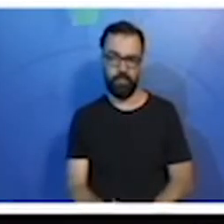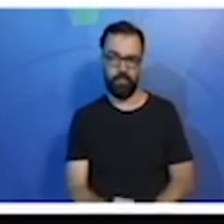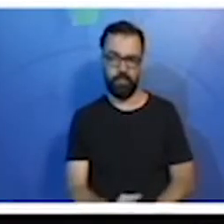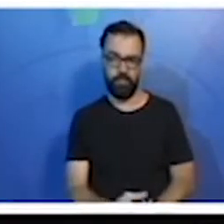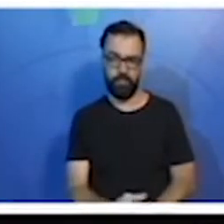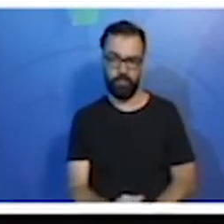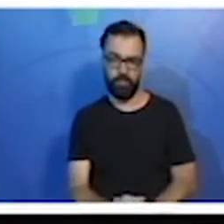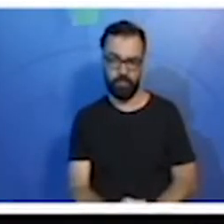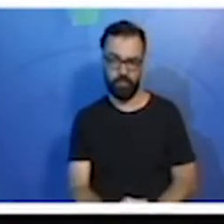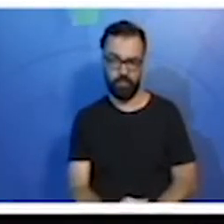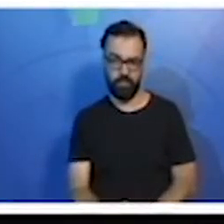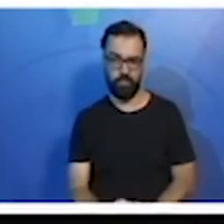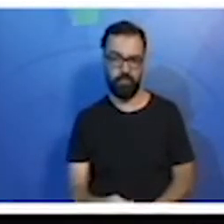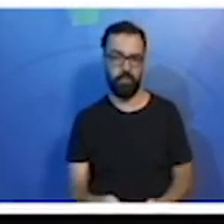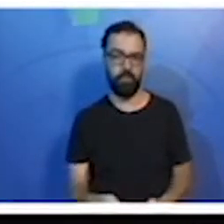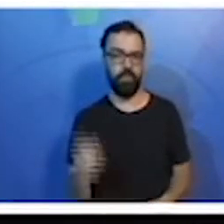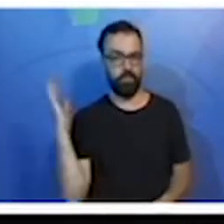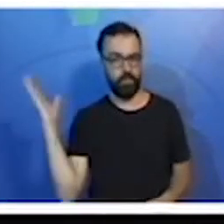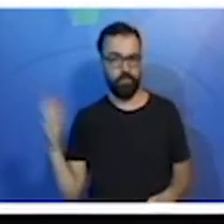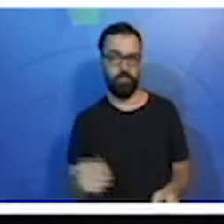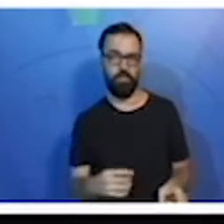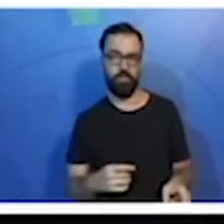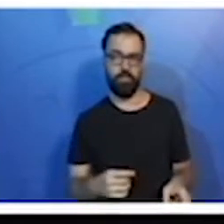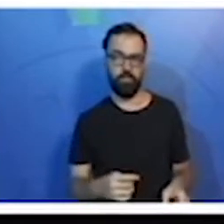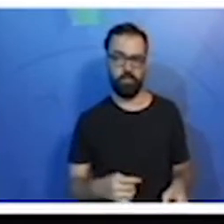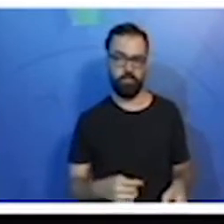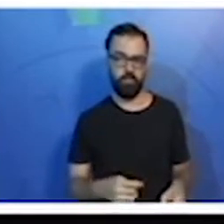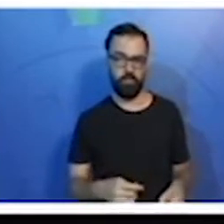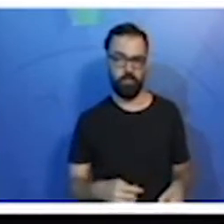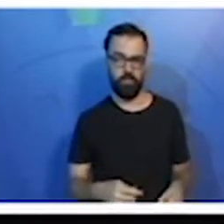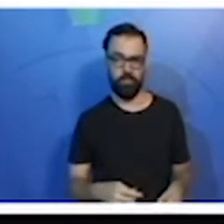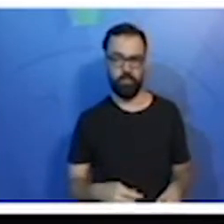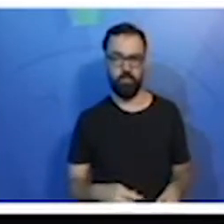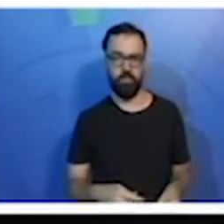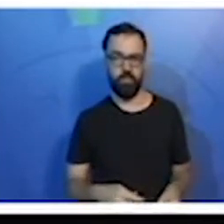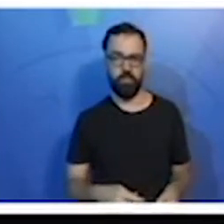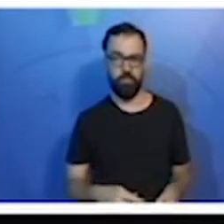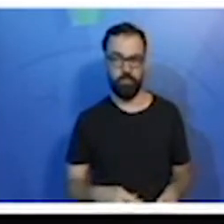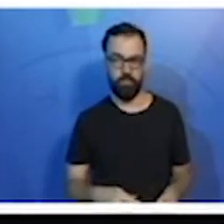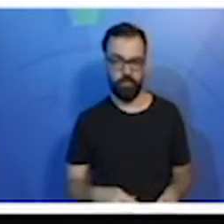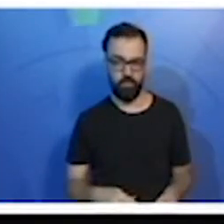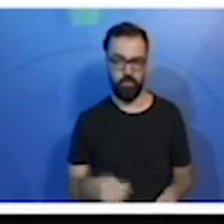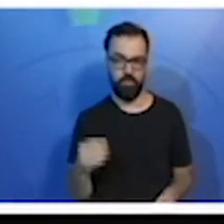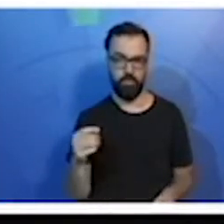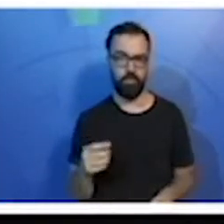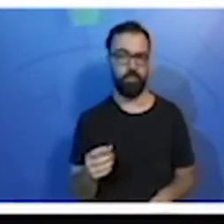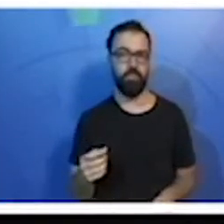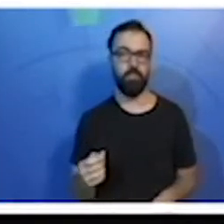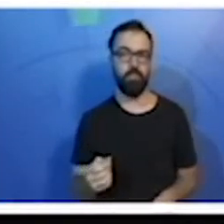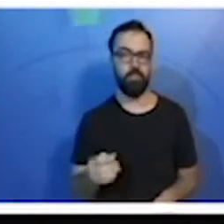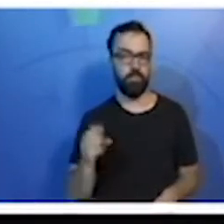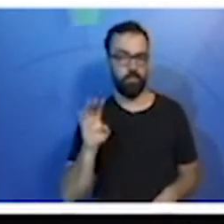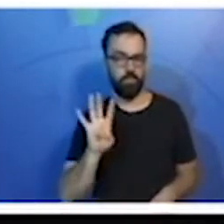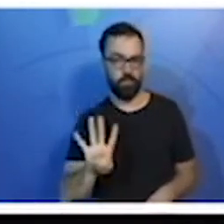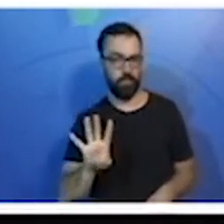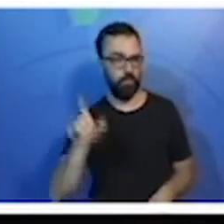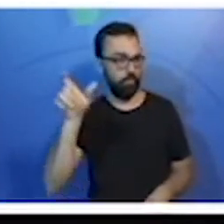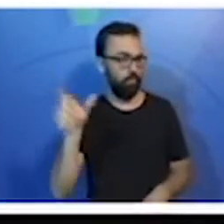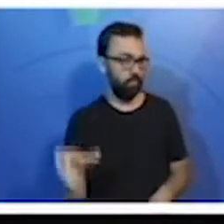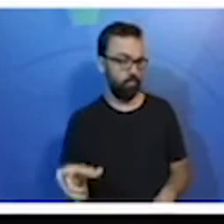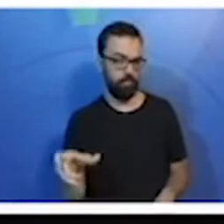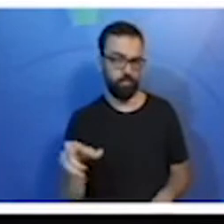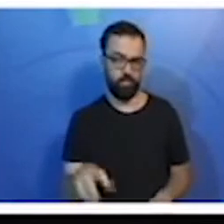a perseguição e da prova de perseguição né também chamada de Pursuit ela ao invés de três essa prova tem quatro